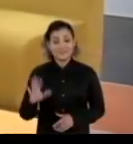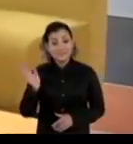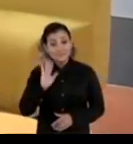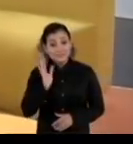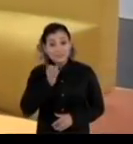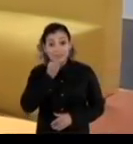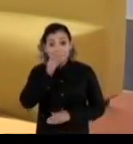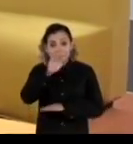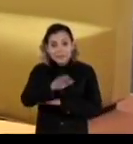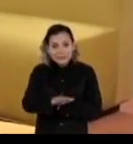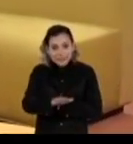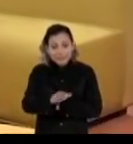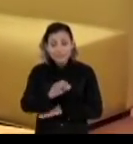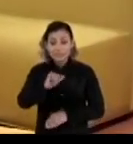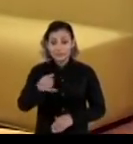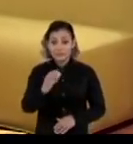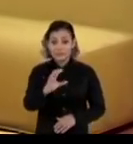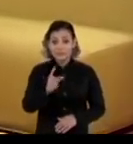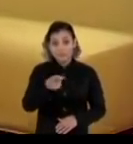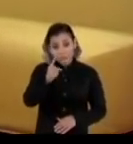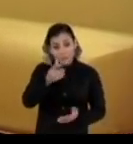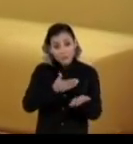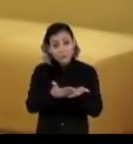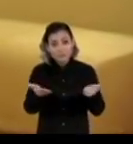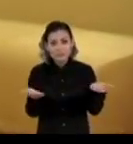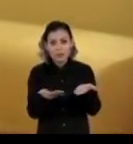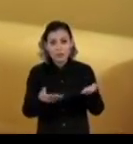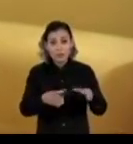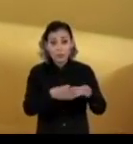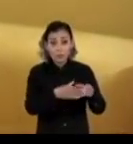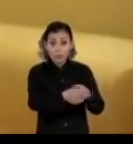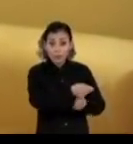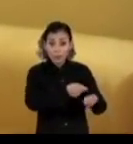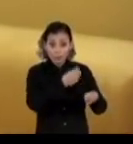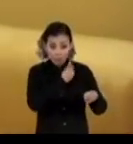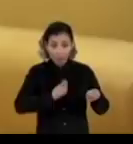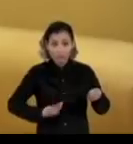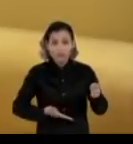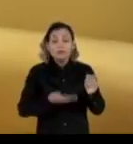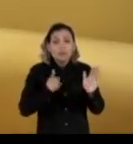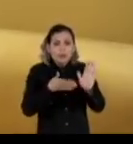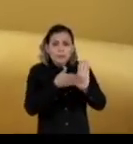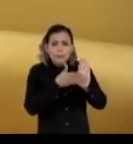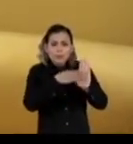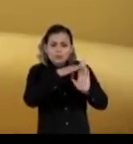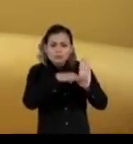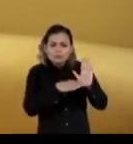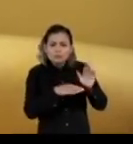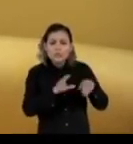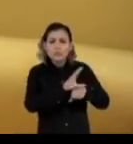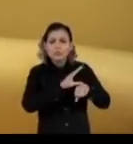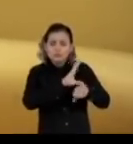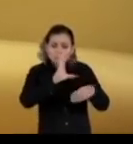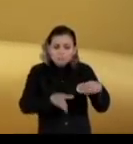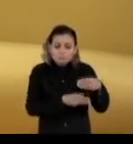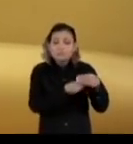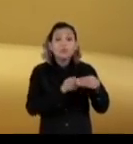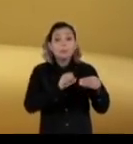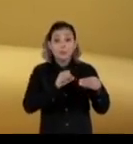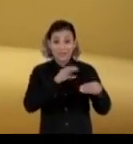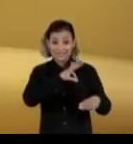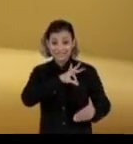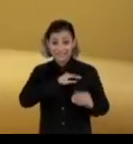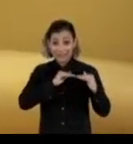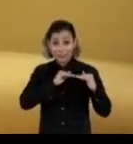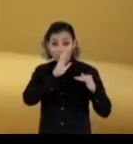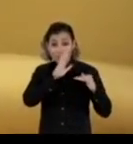Olá, boa tarde. O JC1 começa agora. A equipe econômica do governo avalia a proposta de emenda à Constituição para congelar o